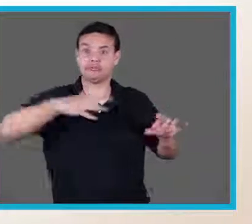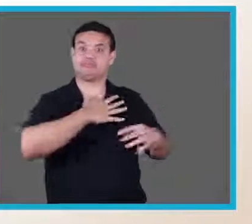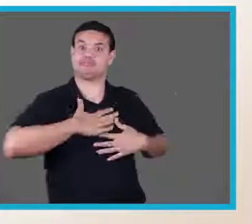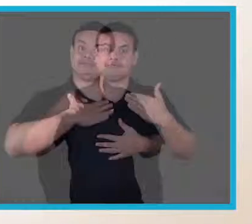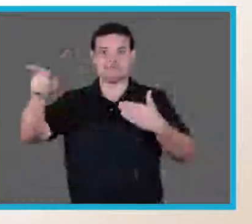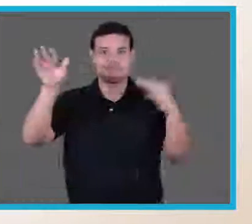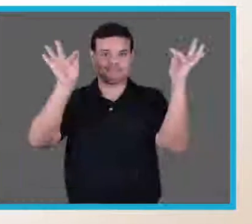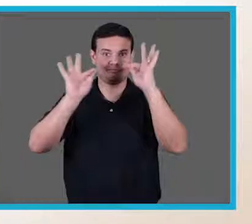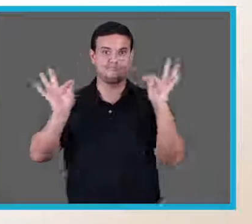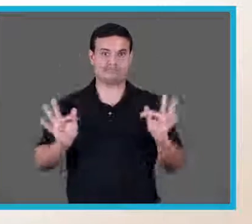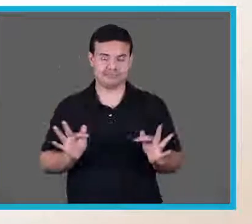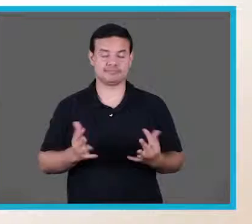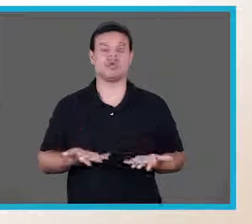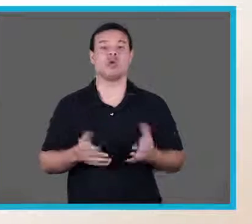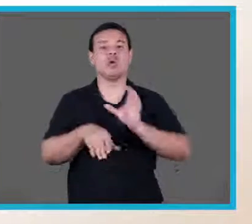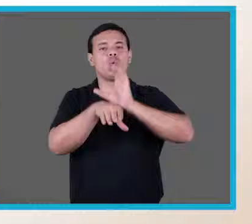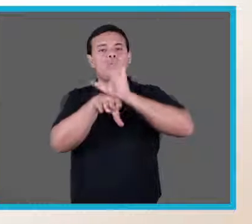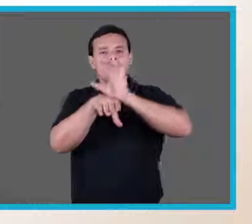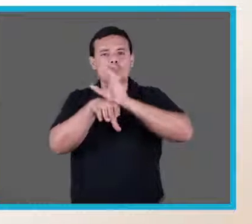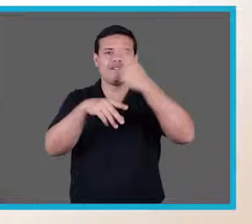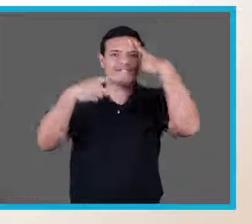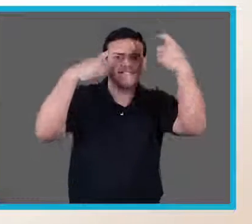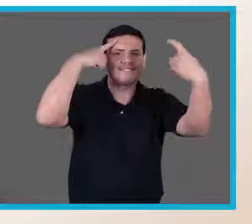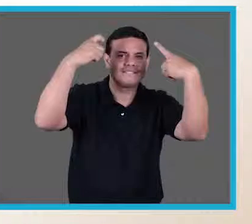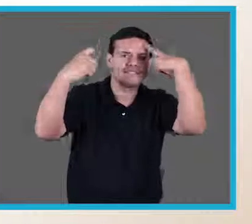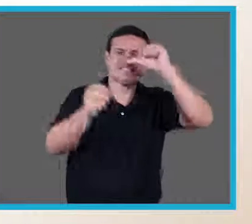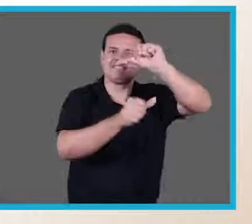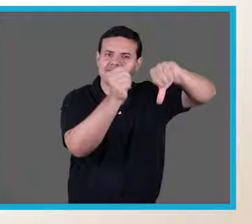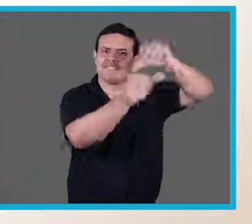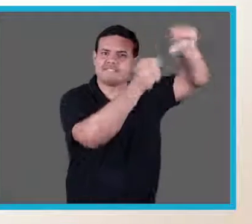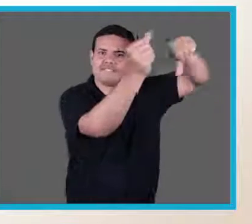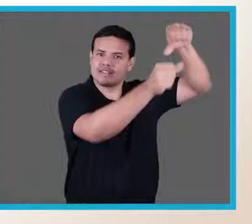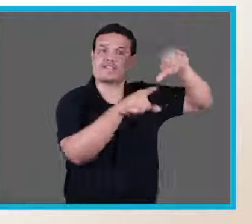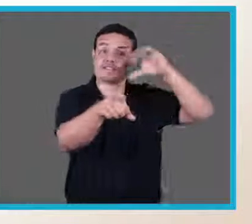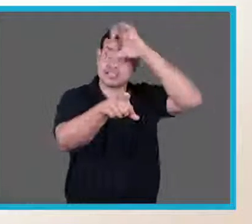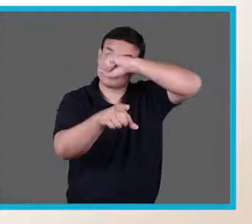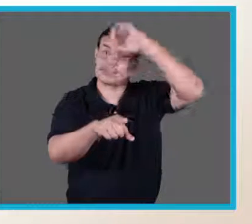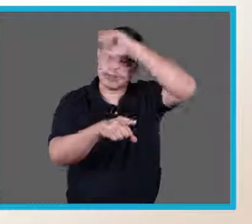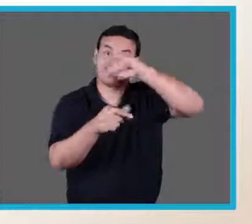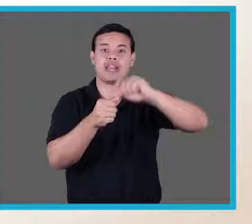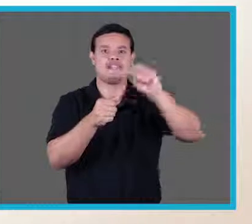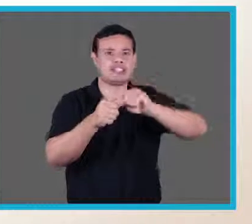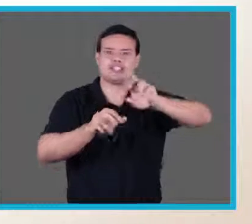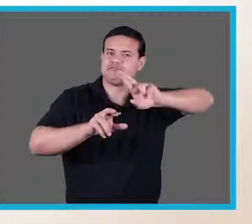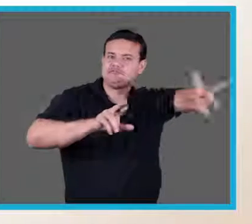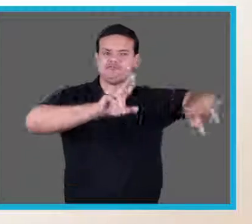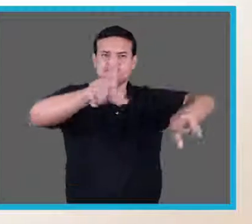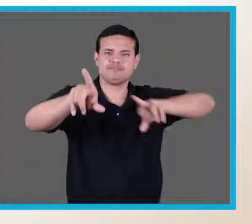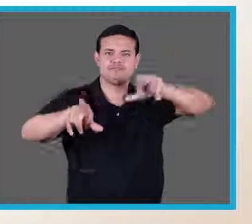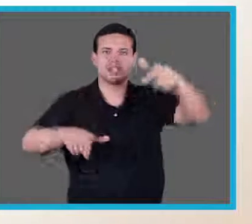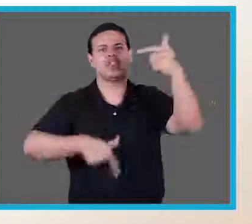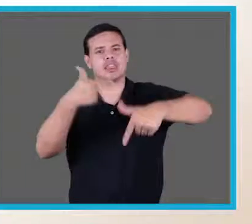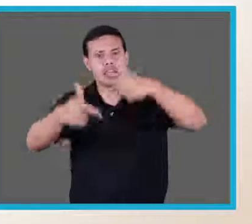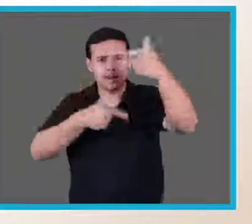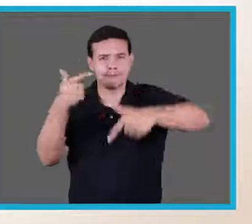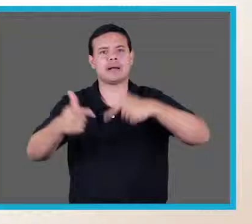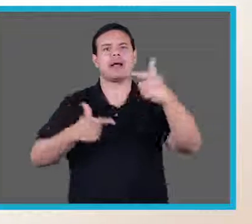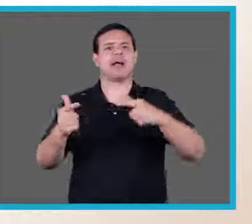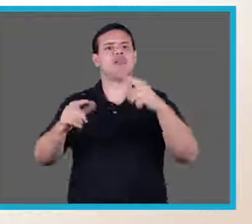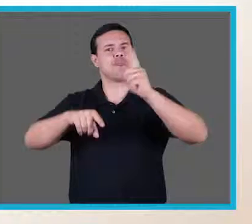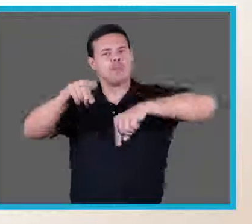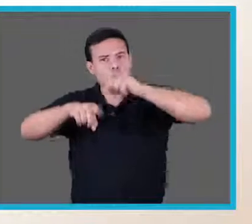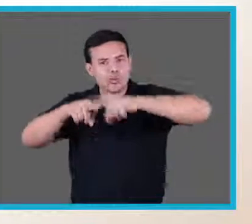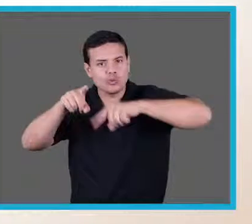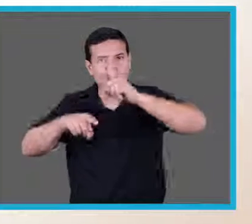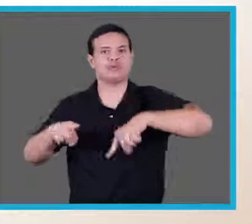no mercado? No curso sobre inovação, você aprende a fazer a diferença. Ações, serviços,